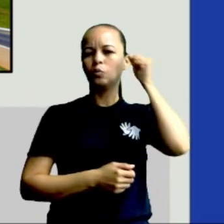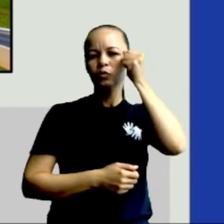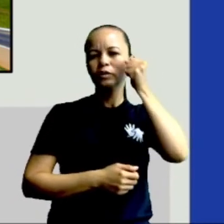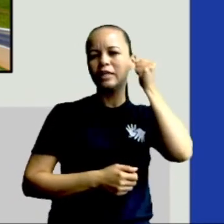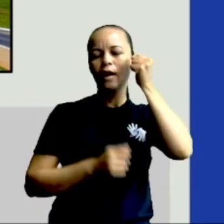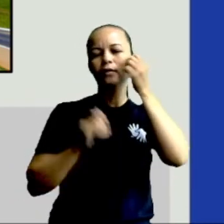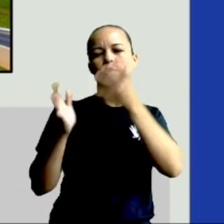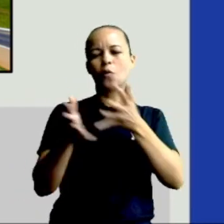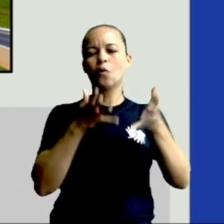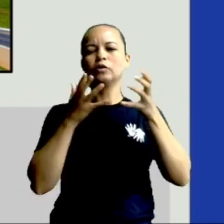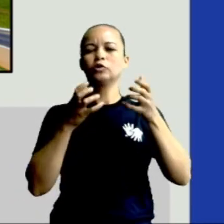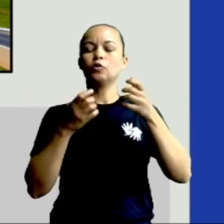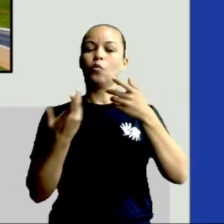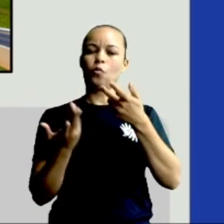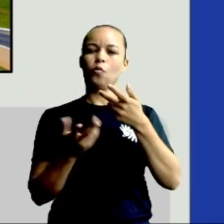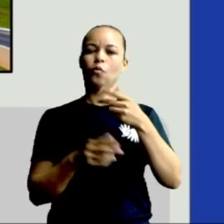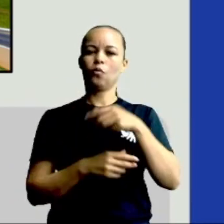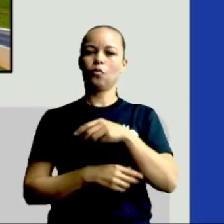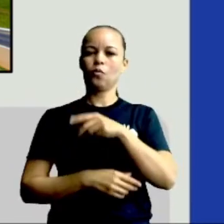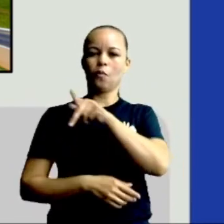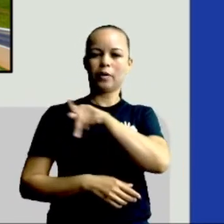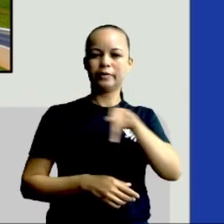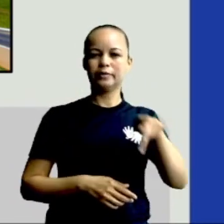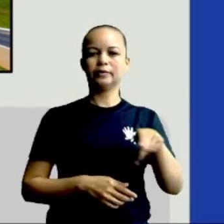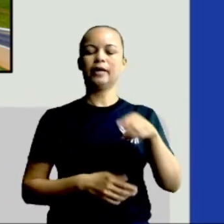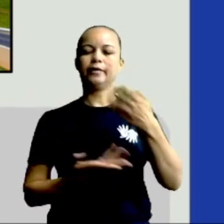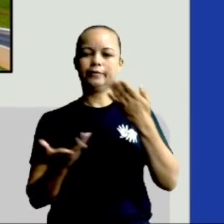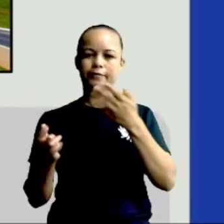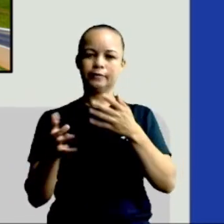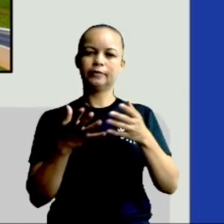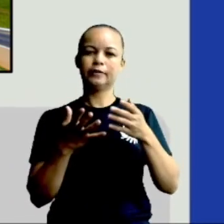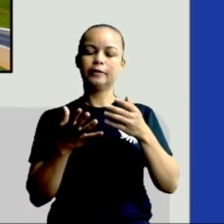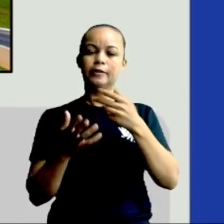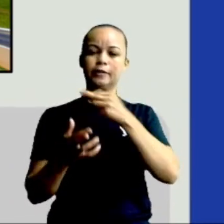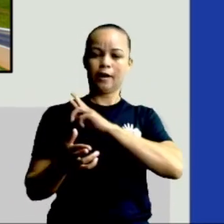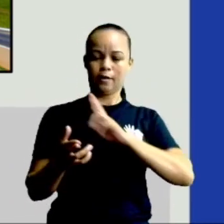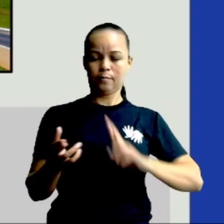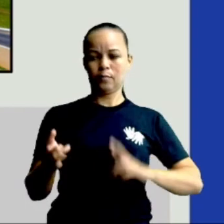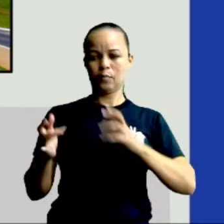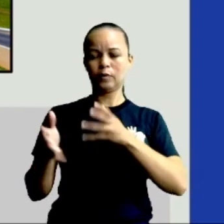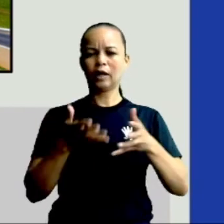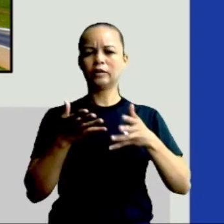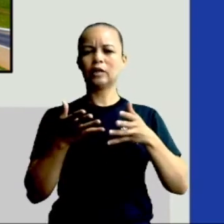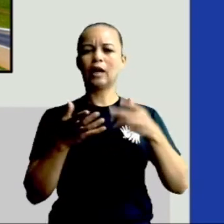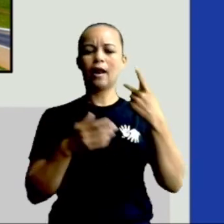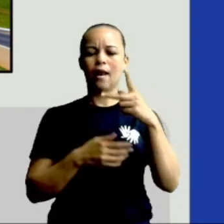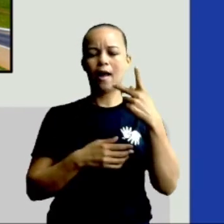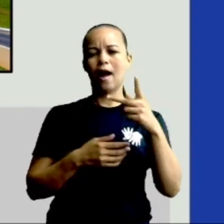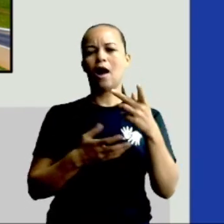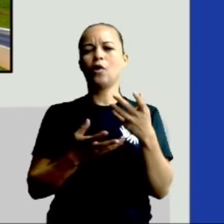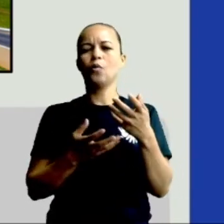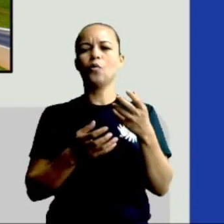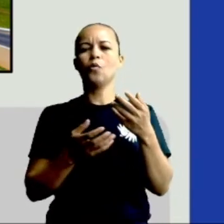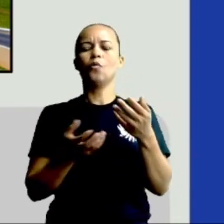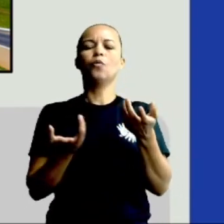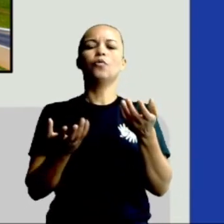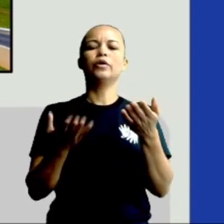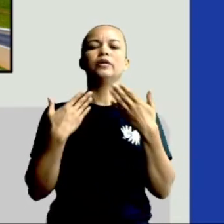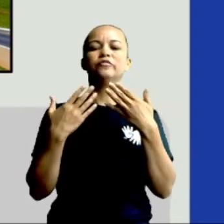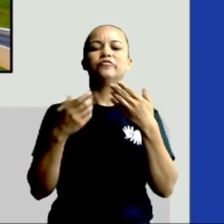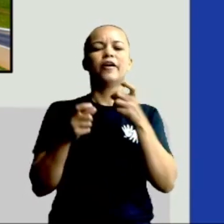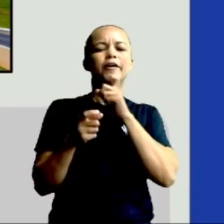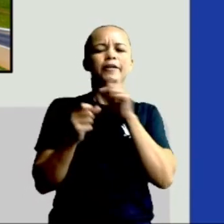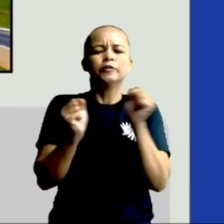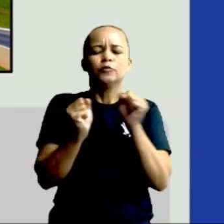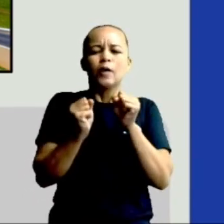da República. Lá, na região centro-oeste, o inverno é seco, quer dizer, e